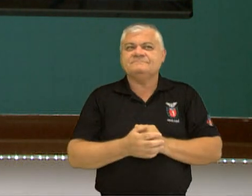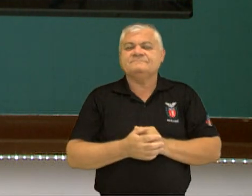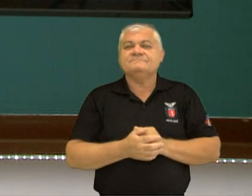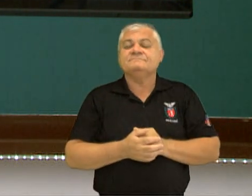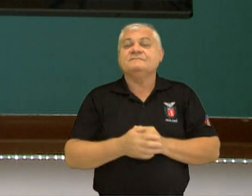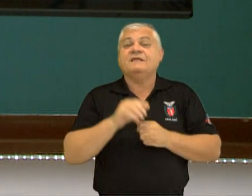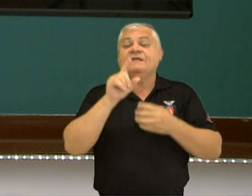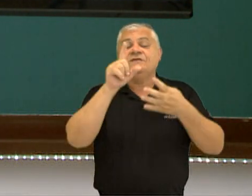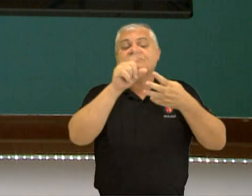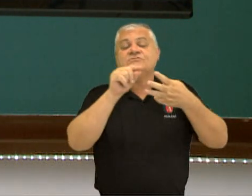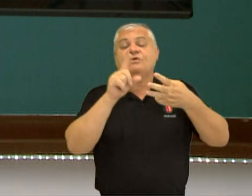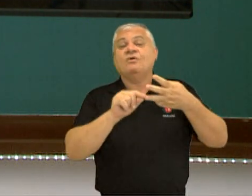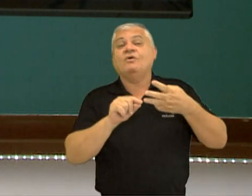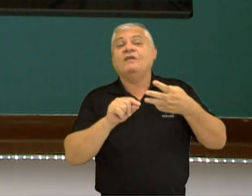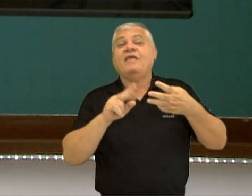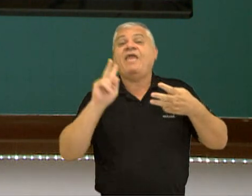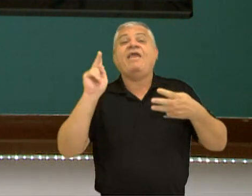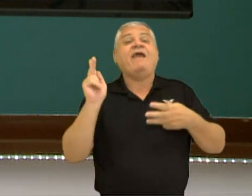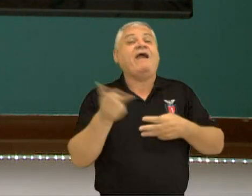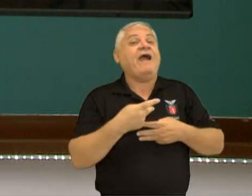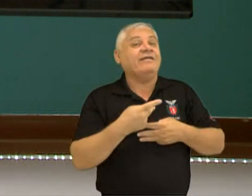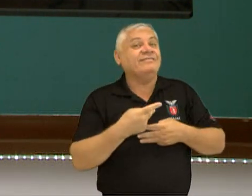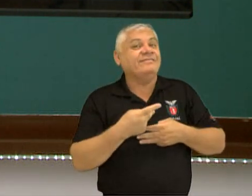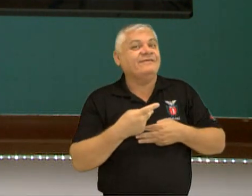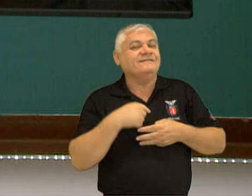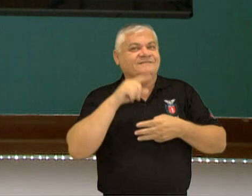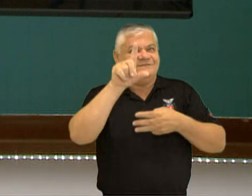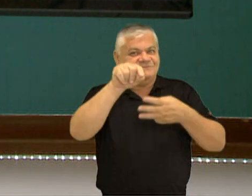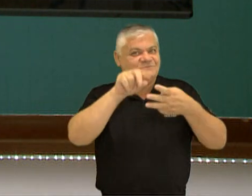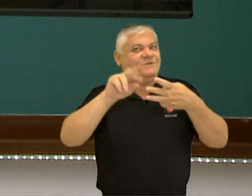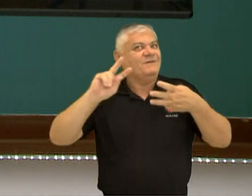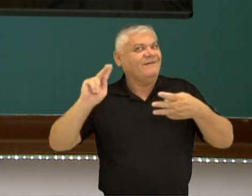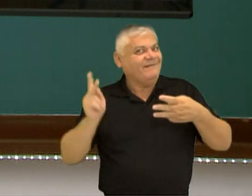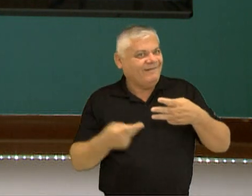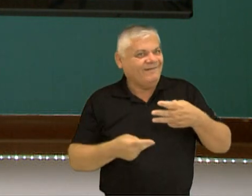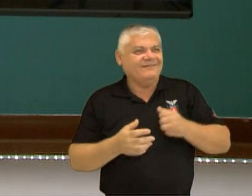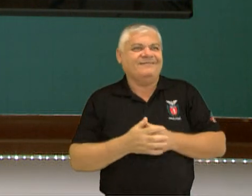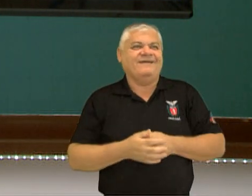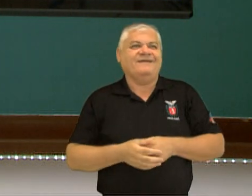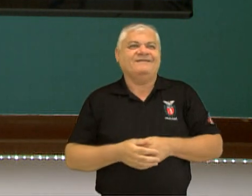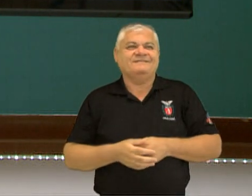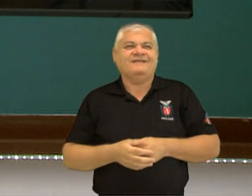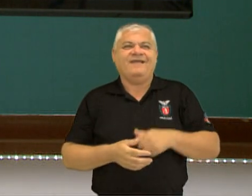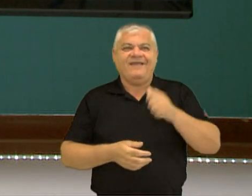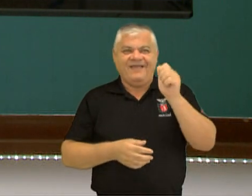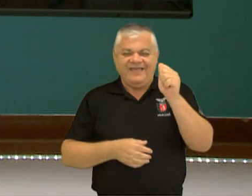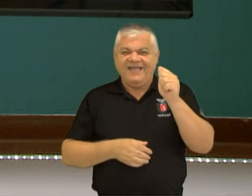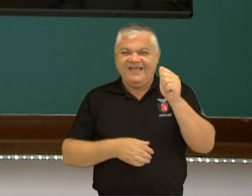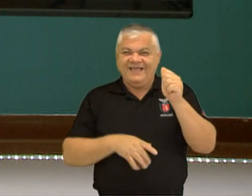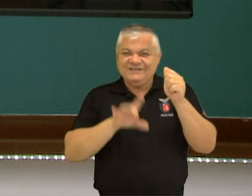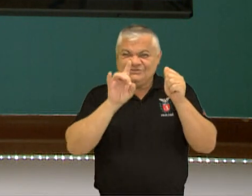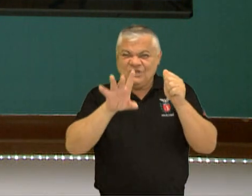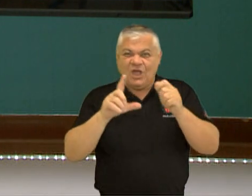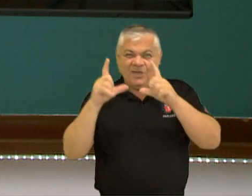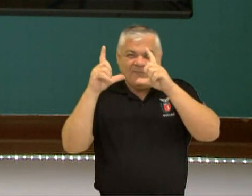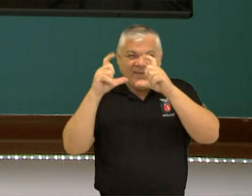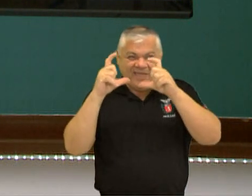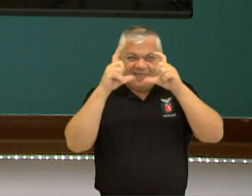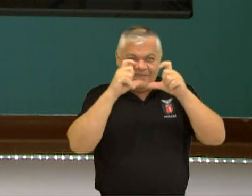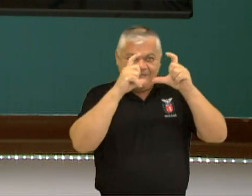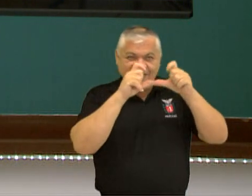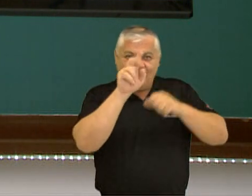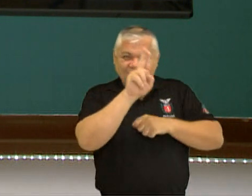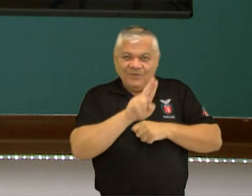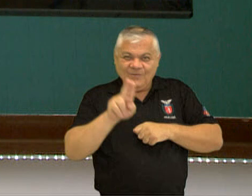alternativa incorreta, ó. É a alternativa errada que você vai indicar, ó. Apenas as máquinas fotográficas